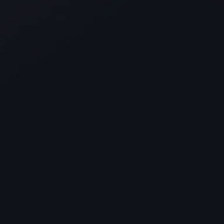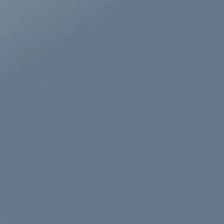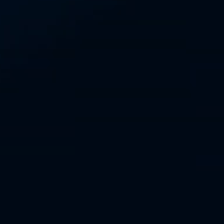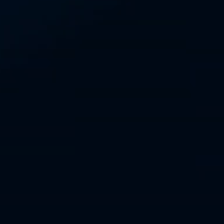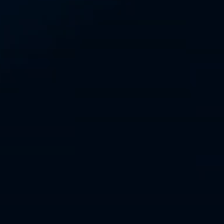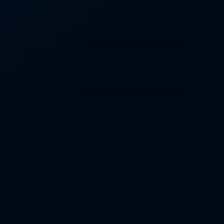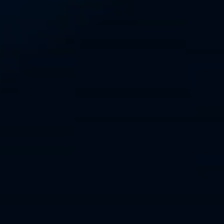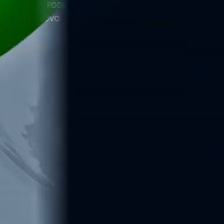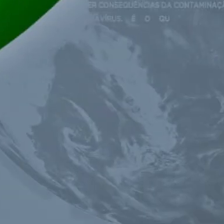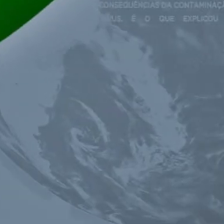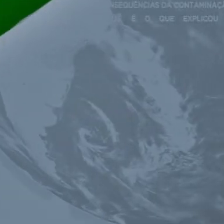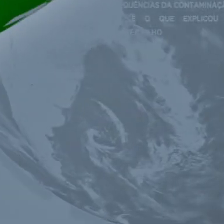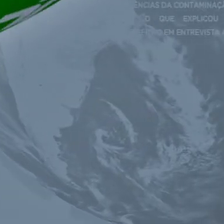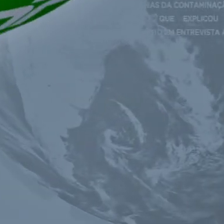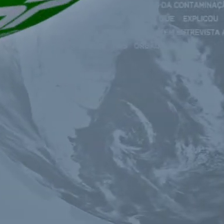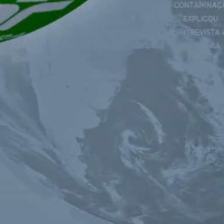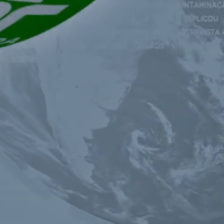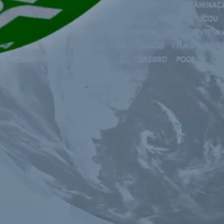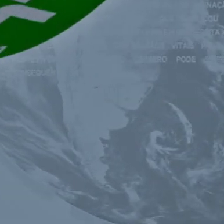é